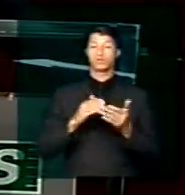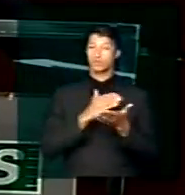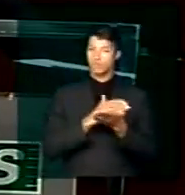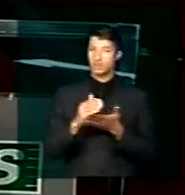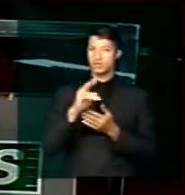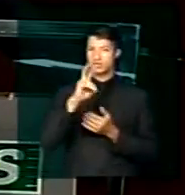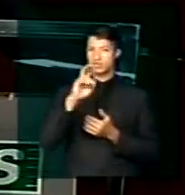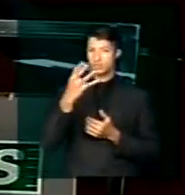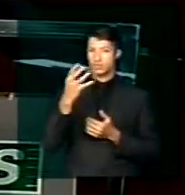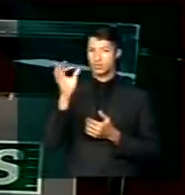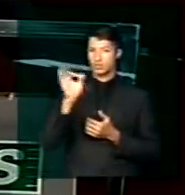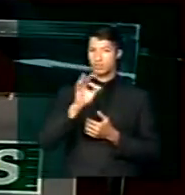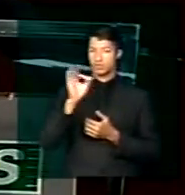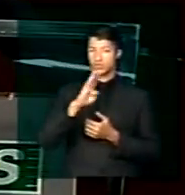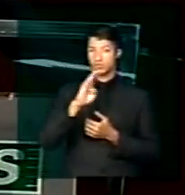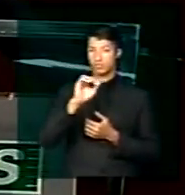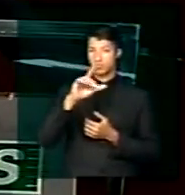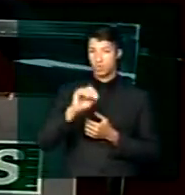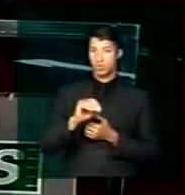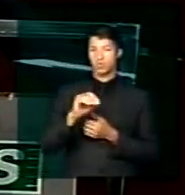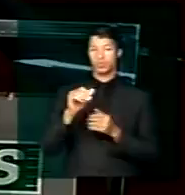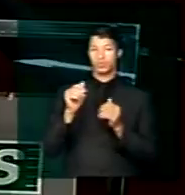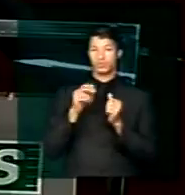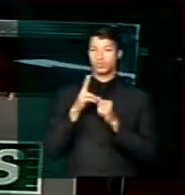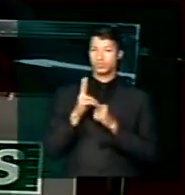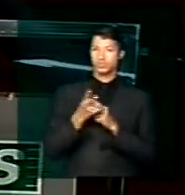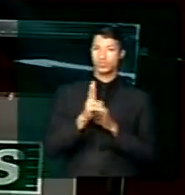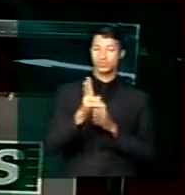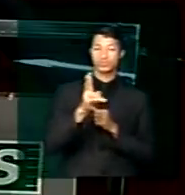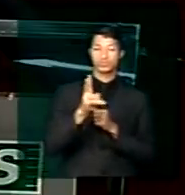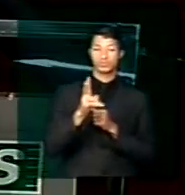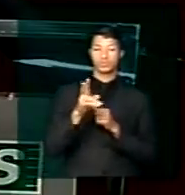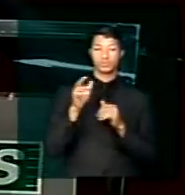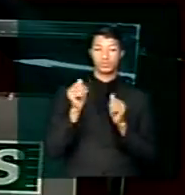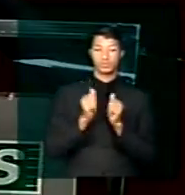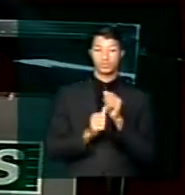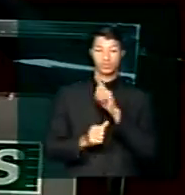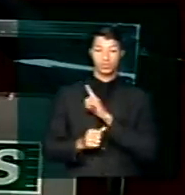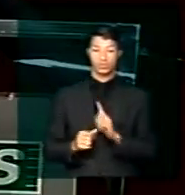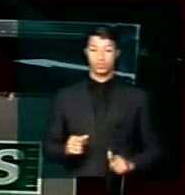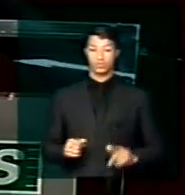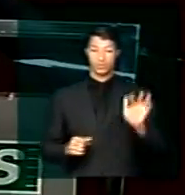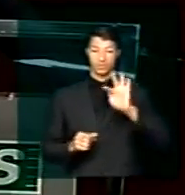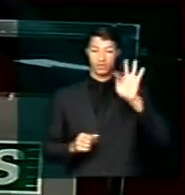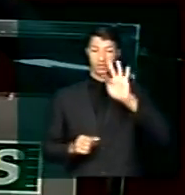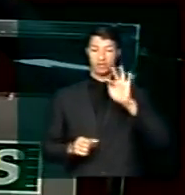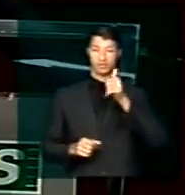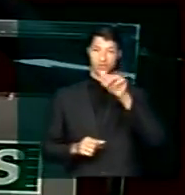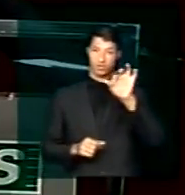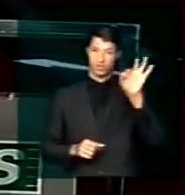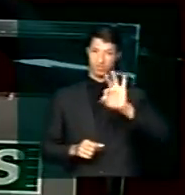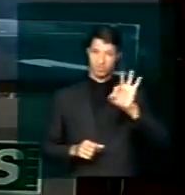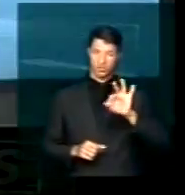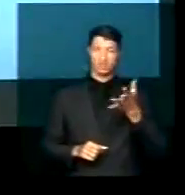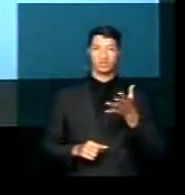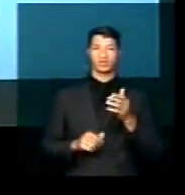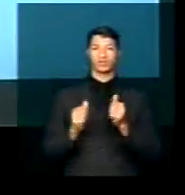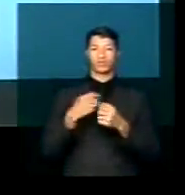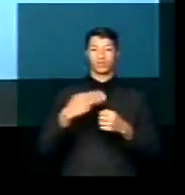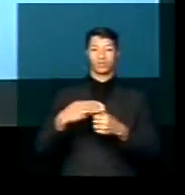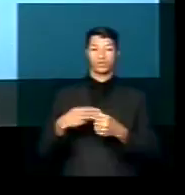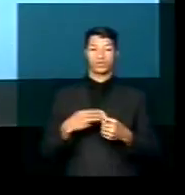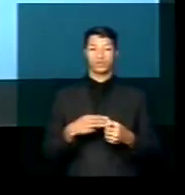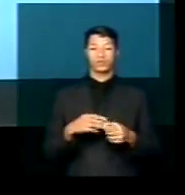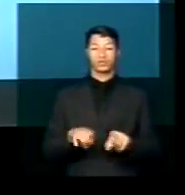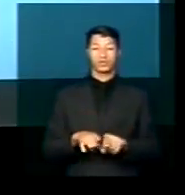seguinte: 54% do bolo tributário continua com o governo federal, 19% com os